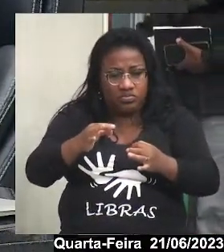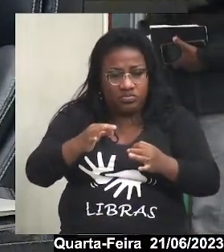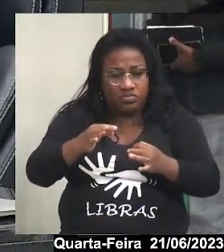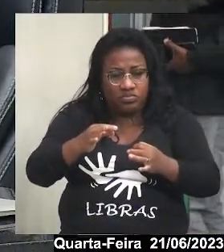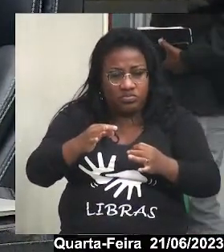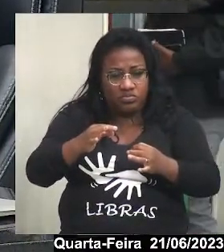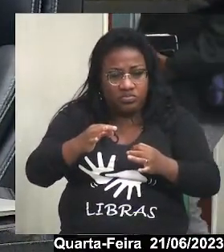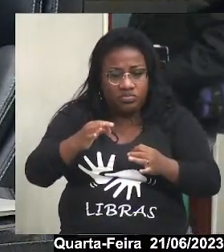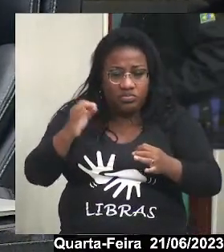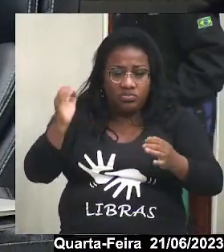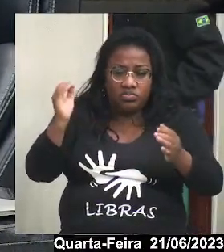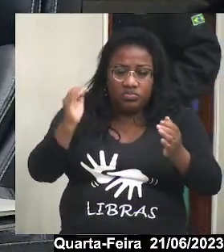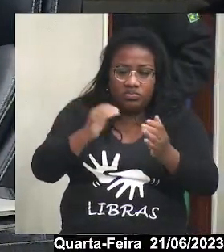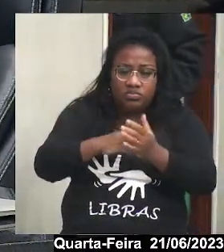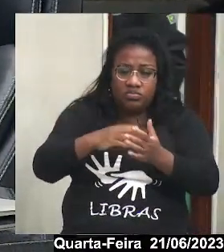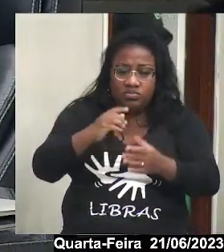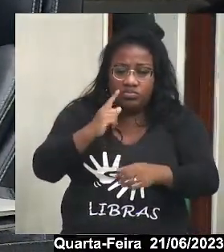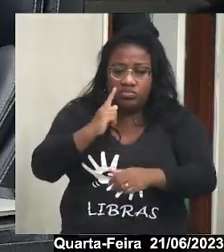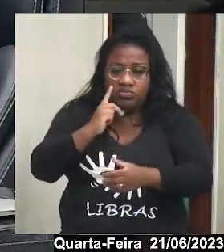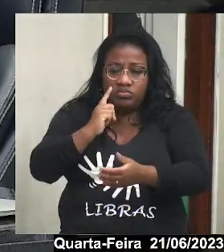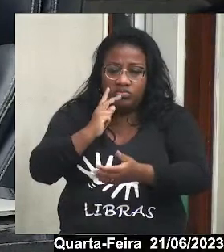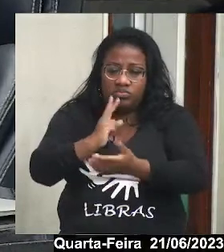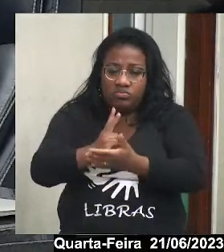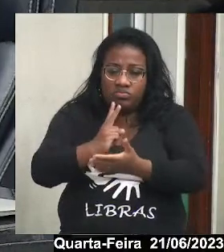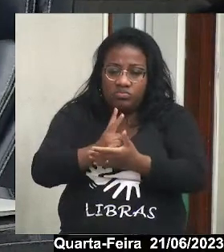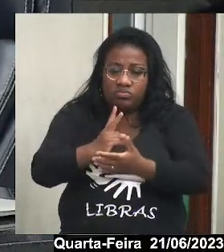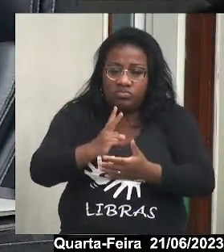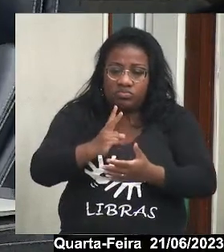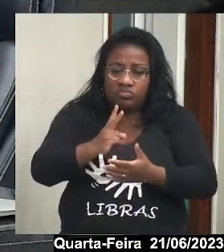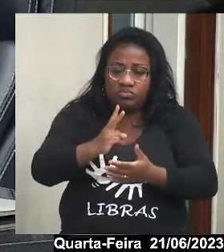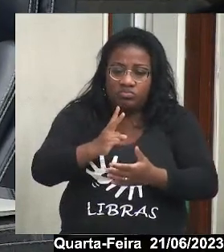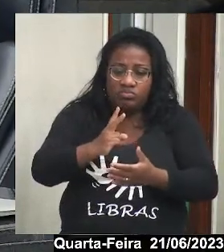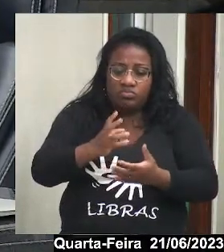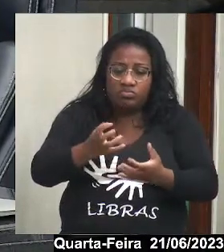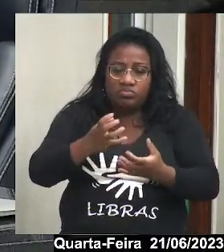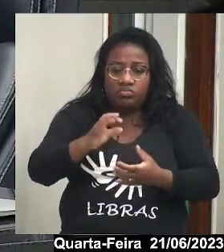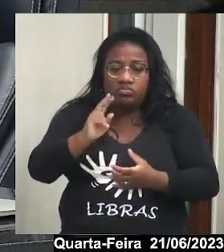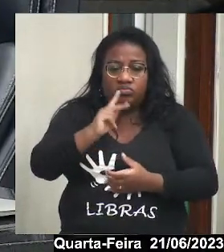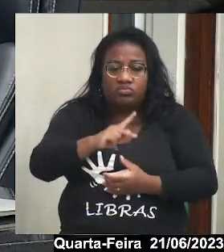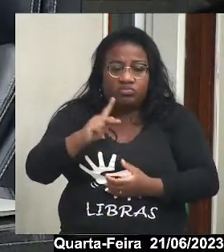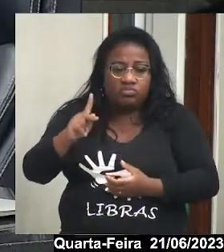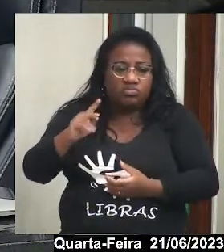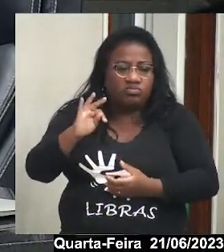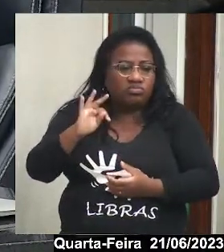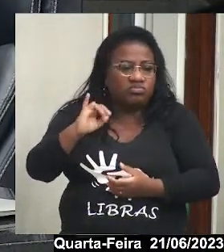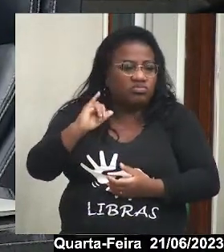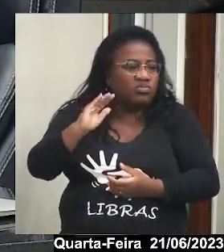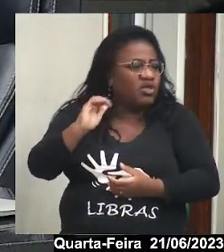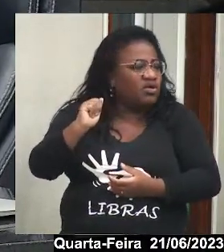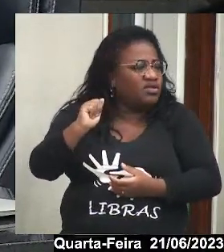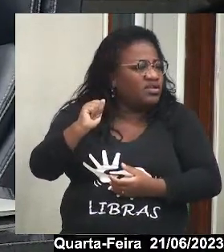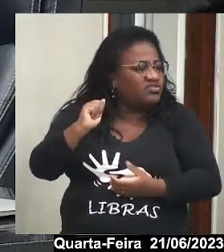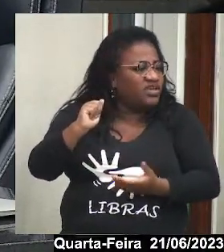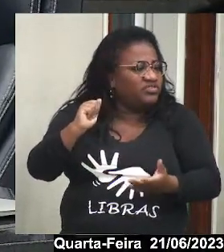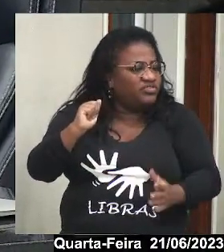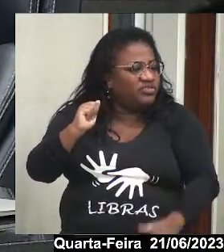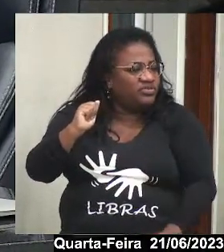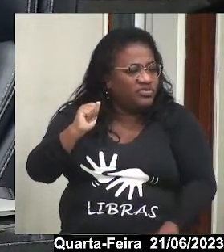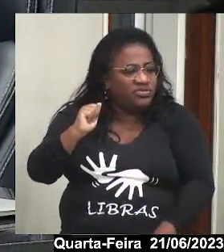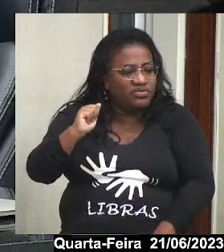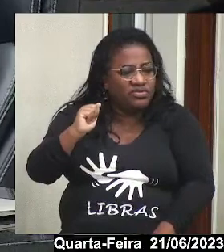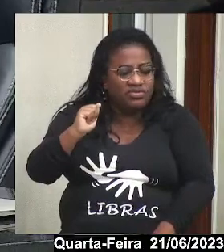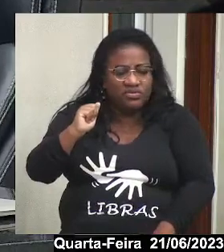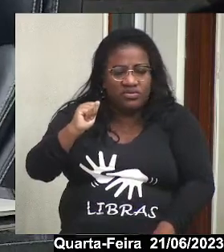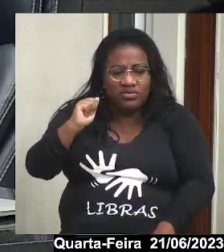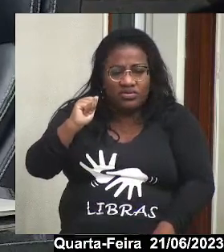mérito, até mesmo, né, quero até aproveitar e mandar um abraço para o meu professor Tiago. Tiago, parabéns pelo trabalho excelente que você fez na faculdade,